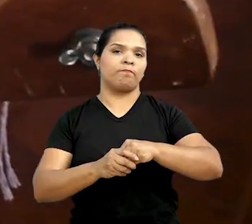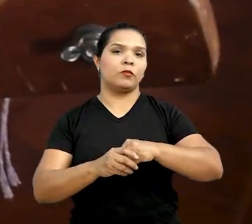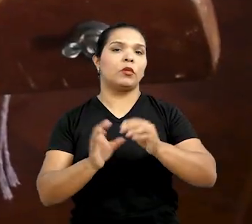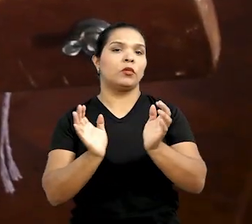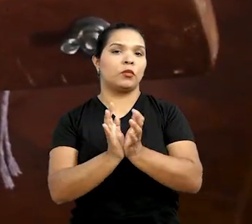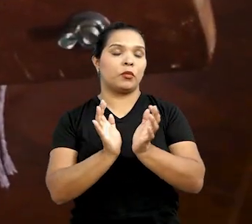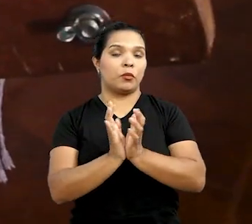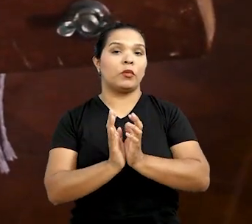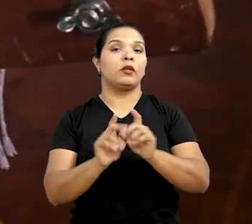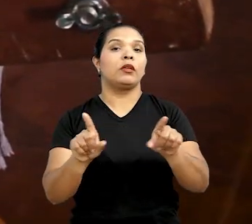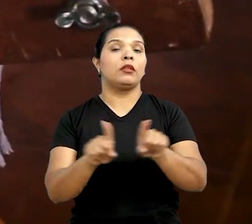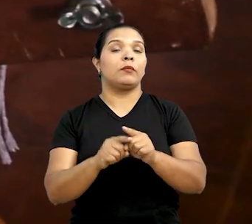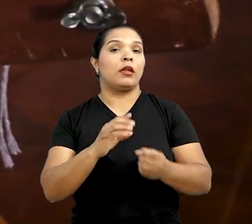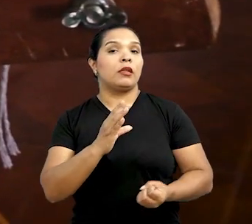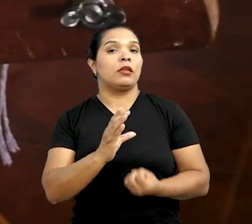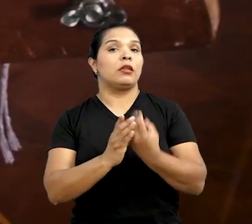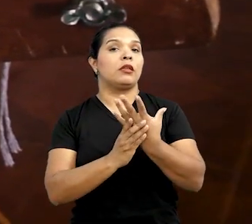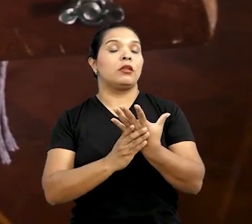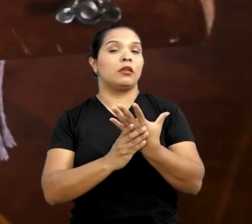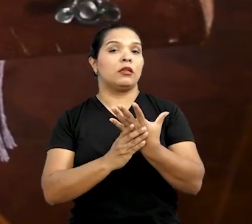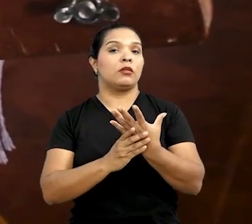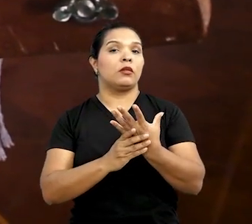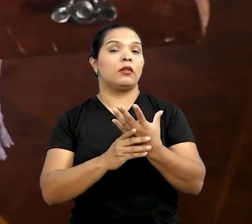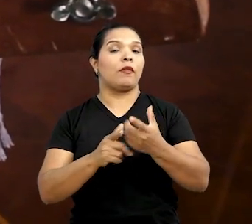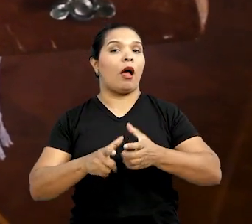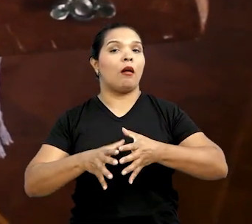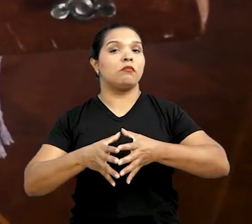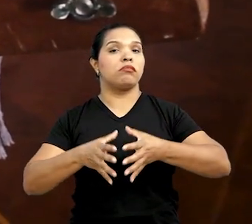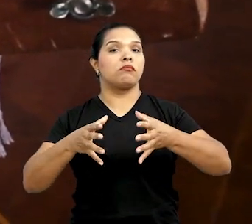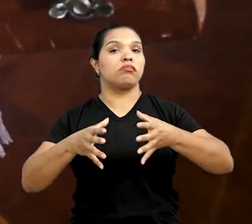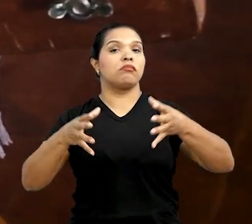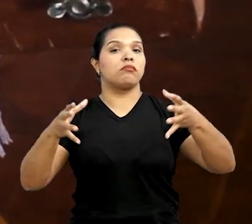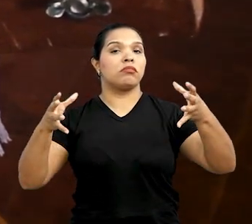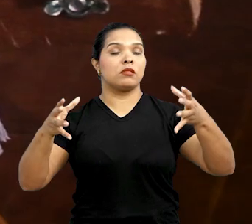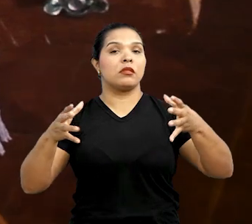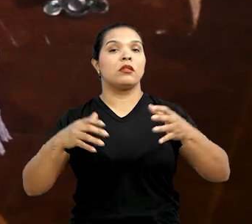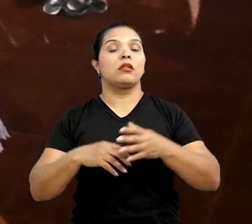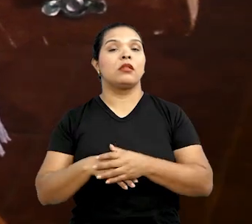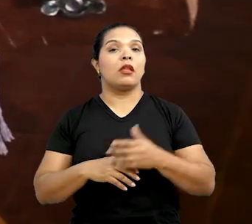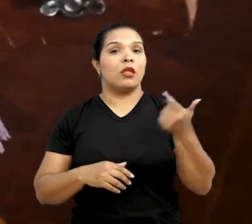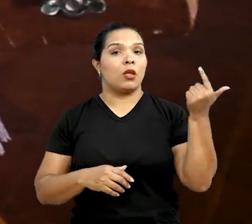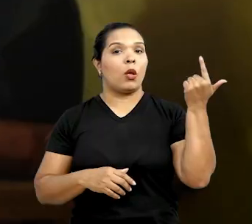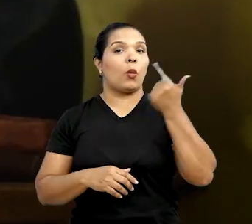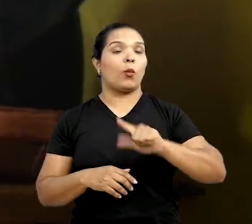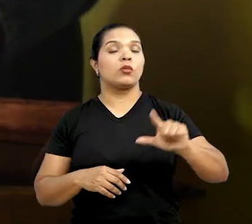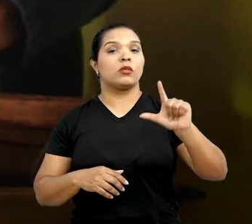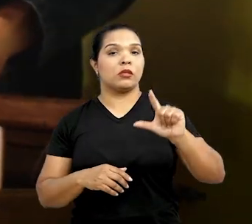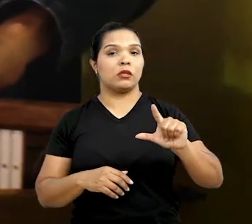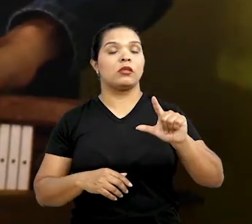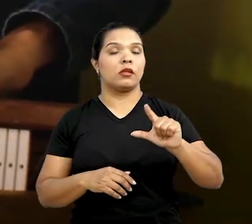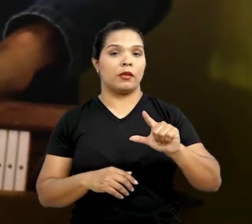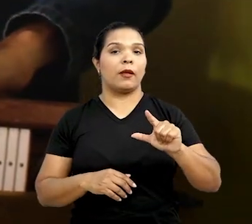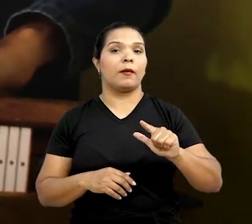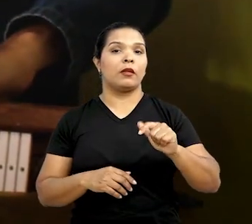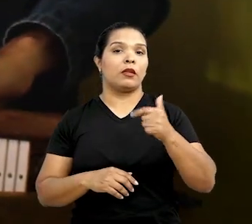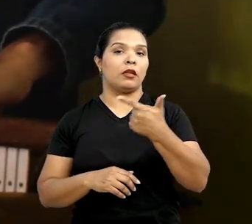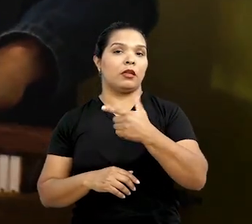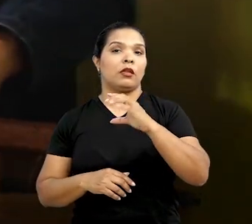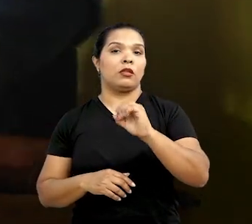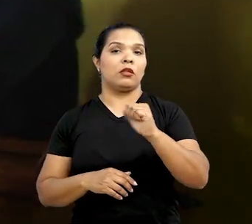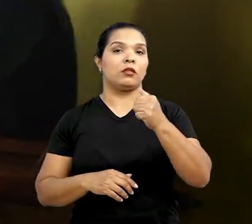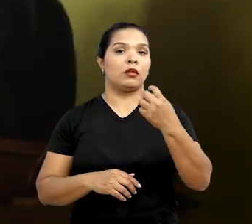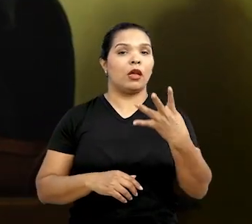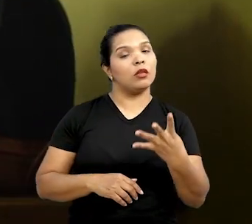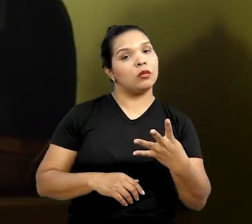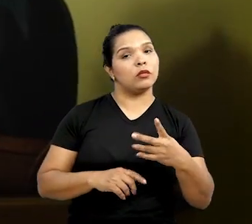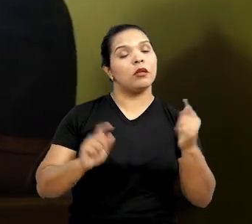esse trabalho vai ganhando também uma dimensão e vai fazendo com que a gente amplie e em